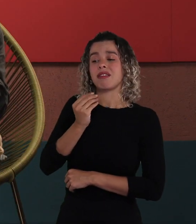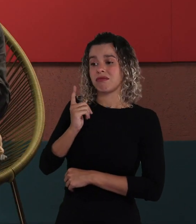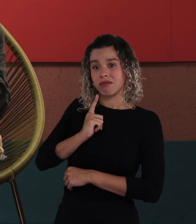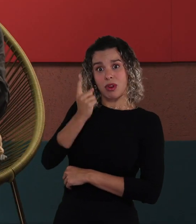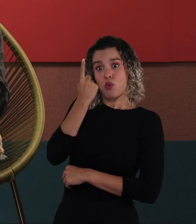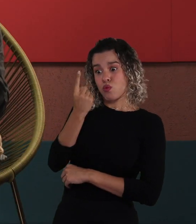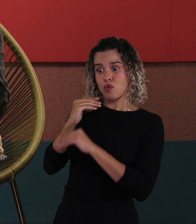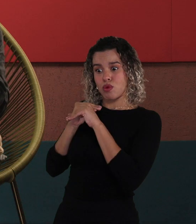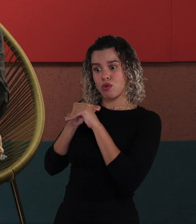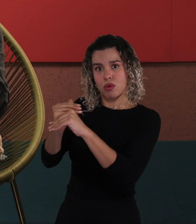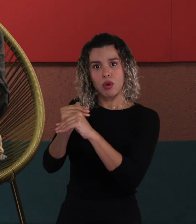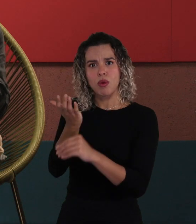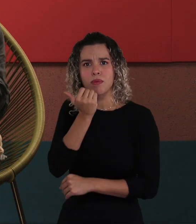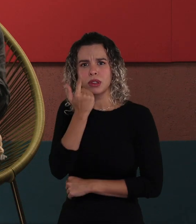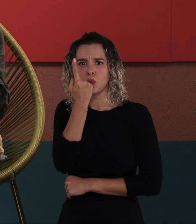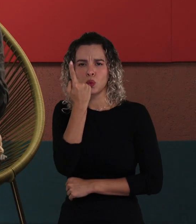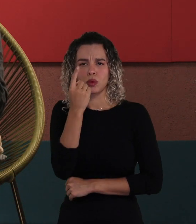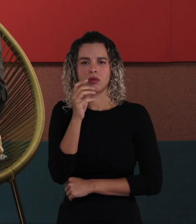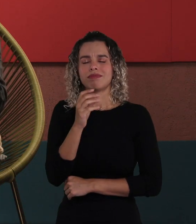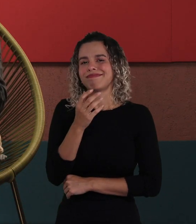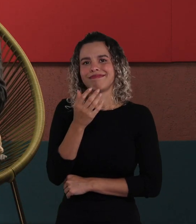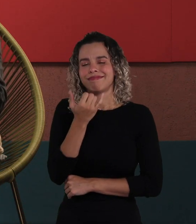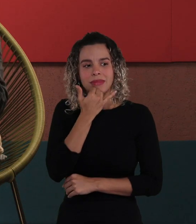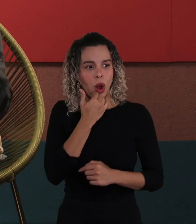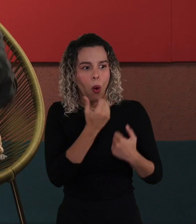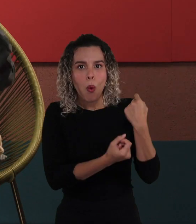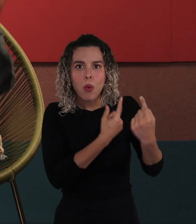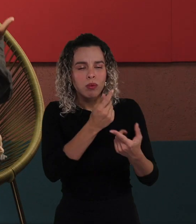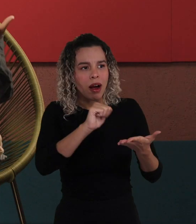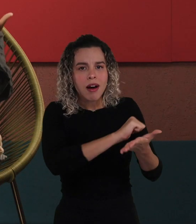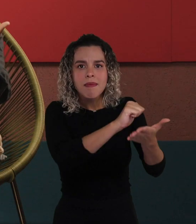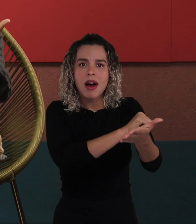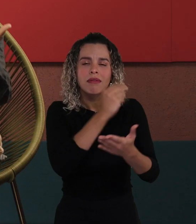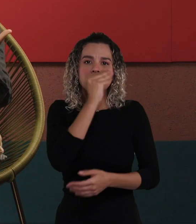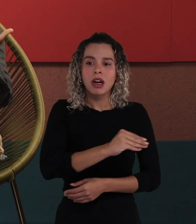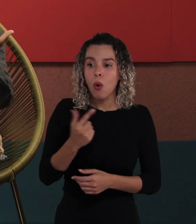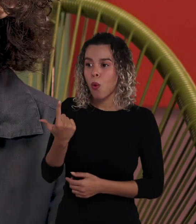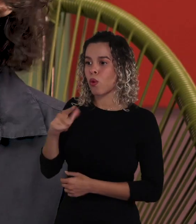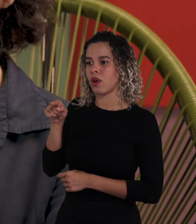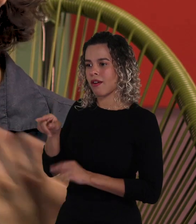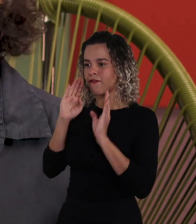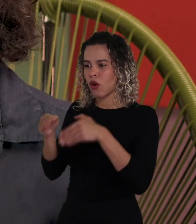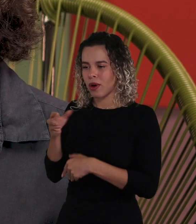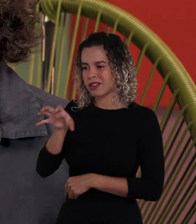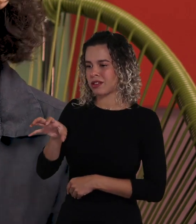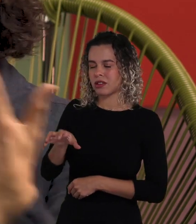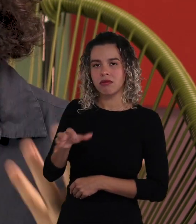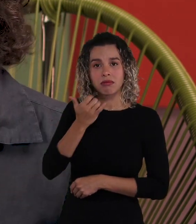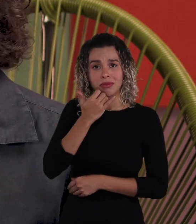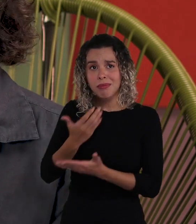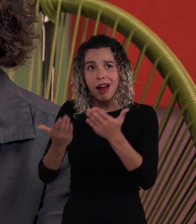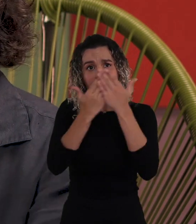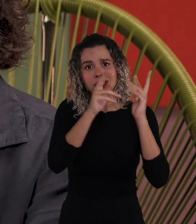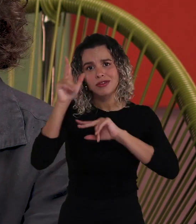só, a gente necessariamente tem que apagar algumas histórias e acentuar outras histórias. Isso faz com que a gente